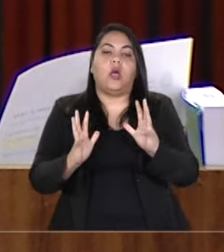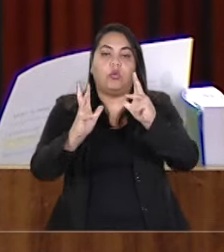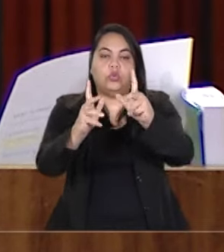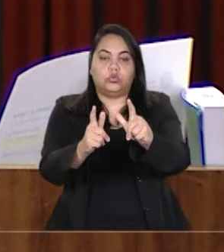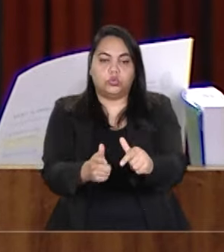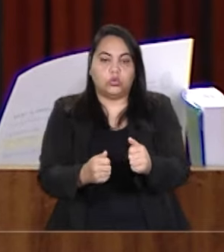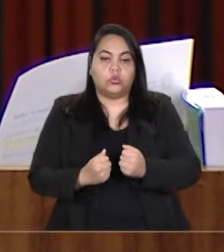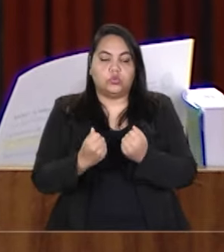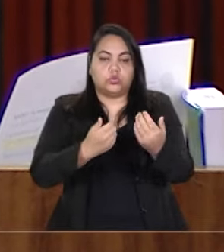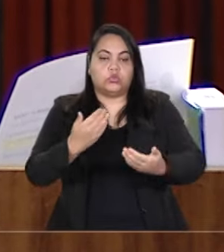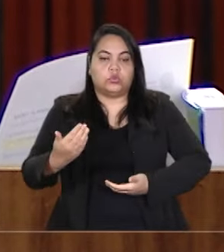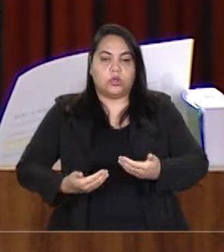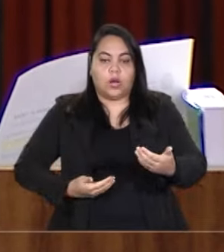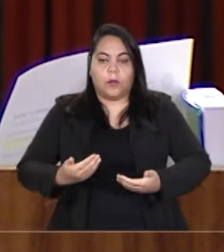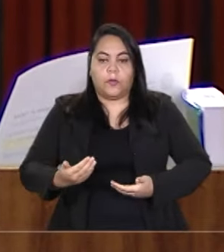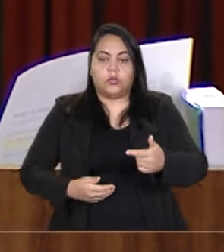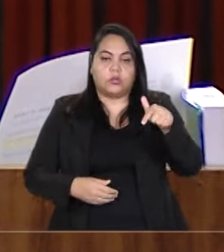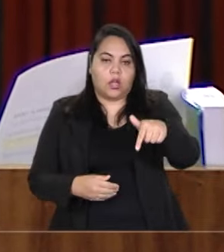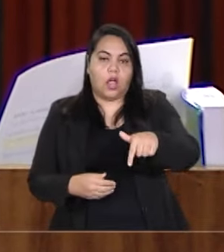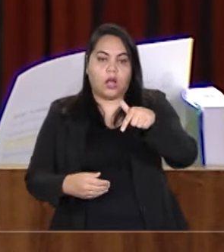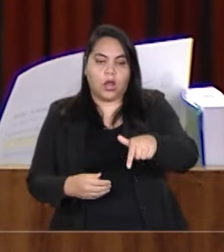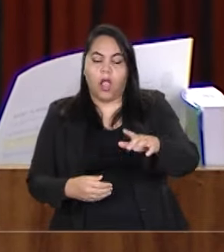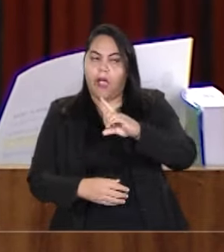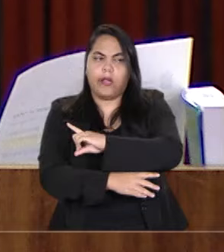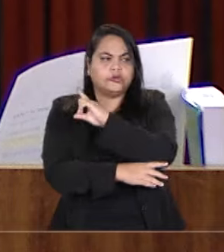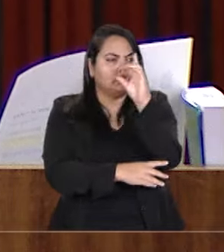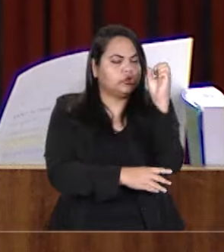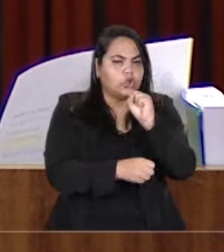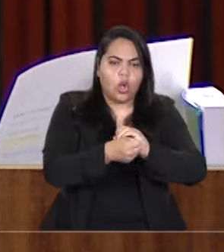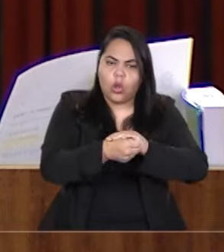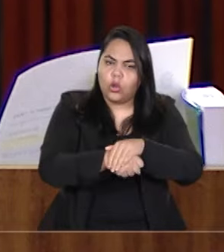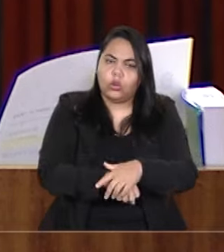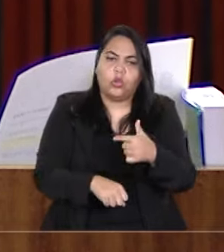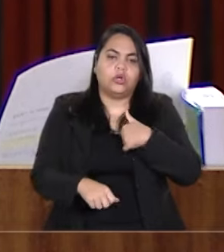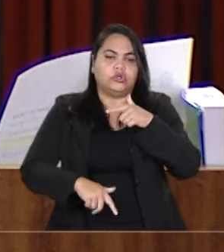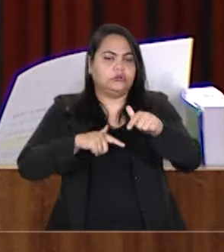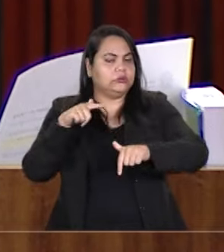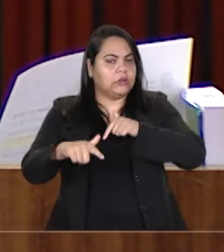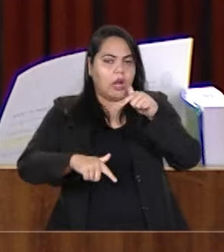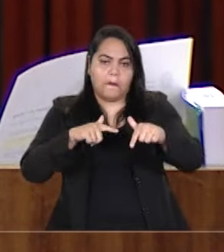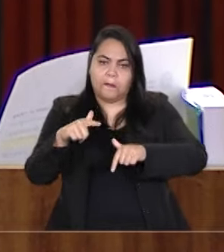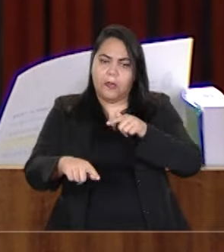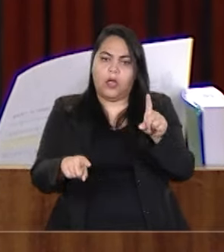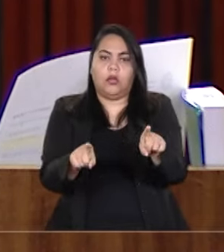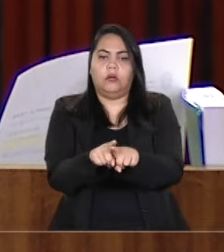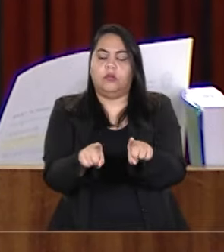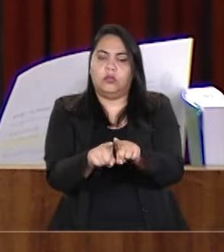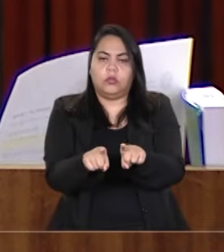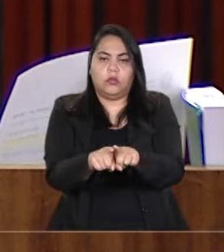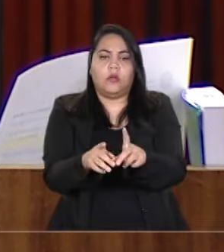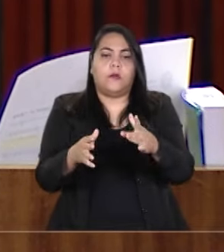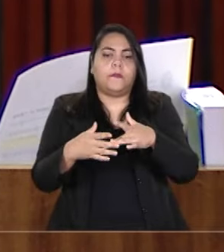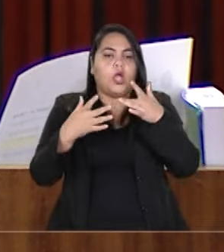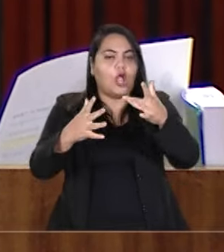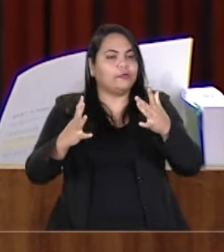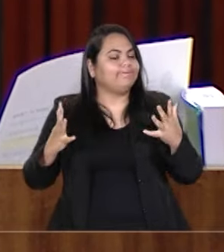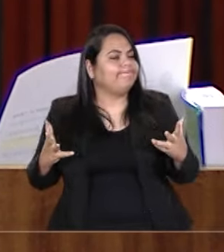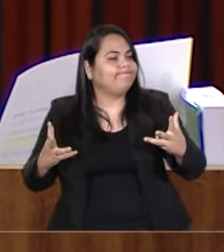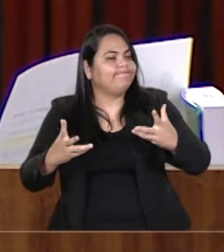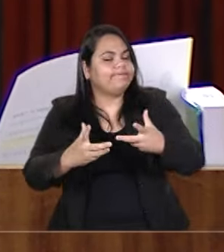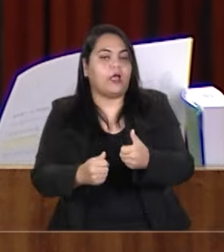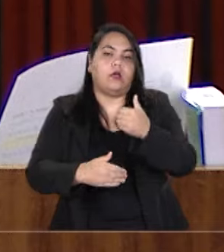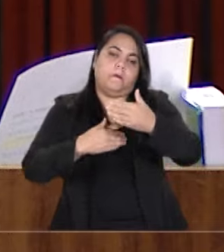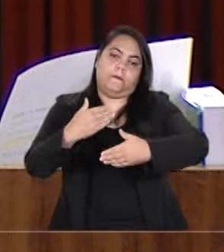participam, servidores que trabalham diuturnamente para que a gente tenha este processo como vem sendo, como excelente